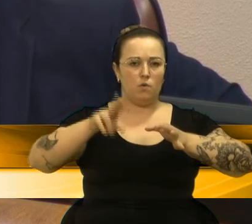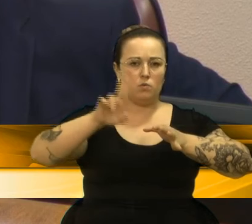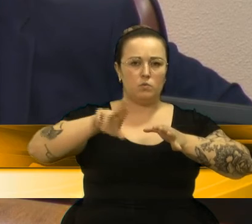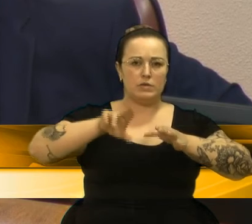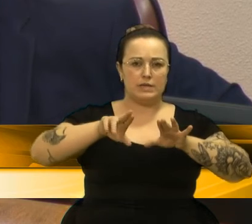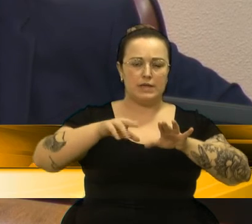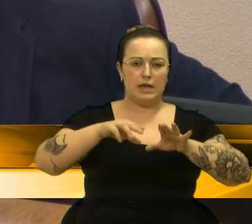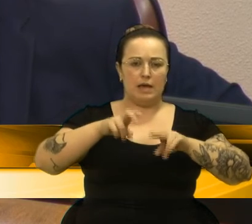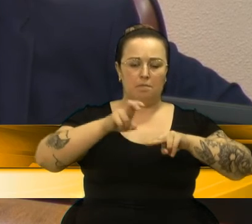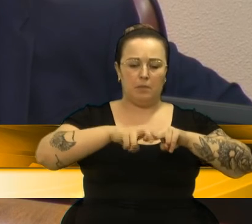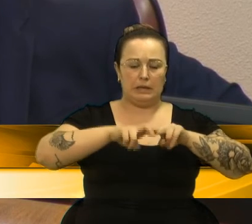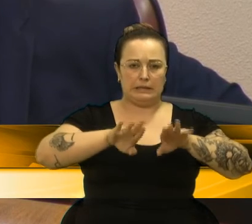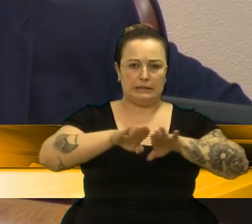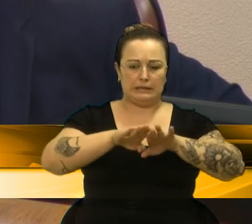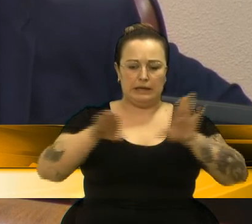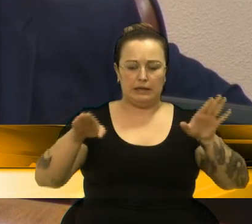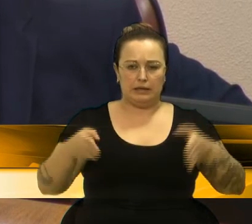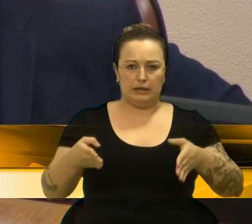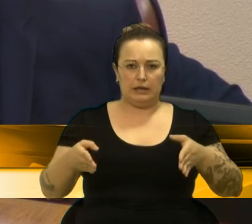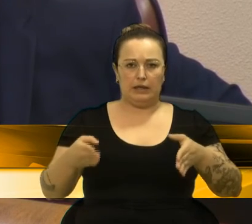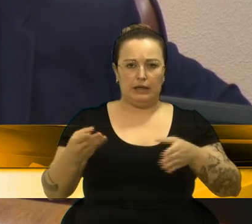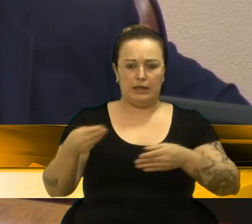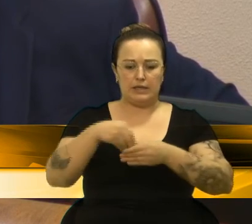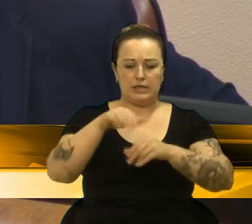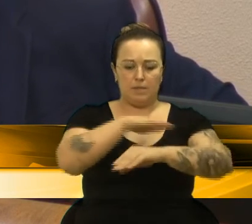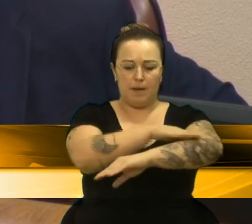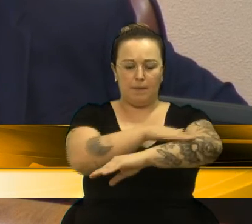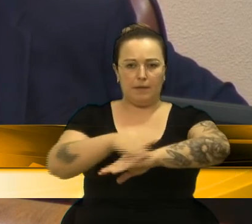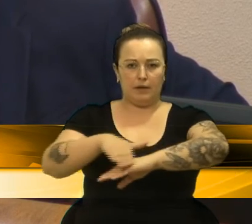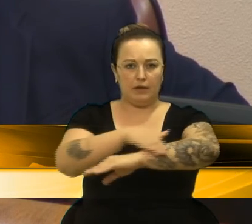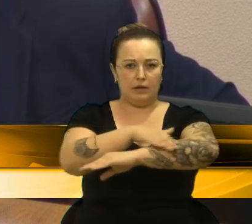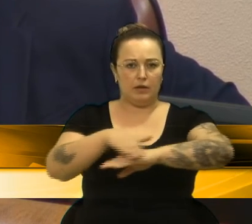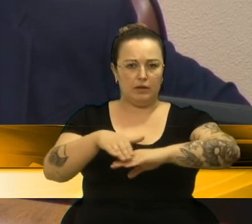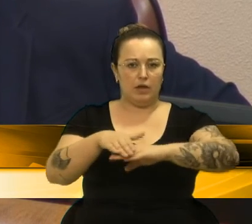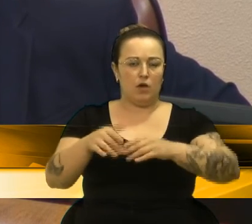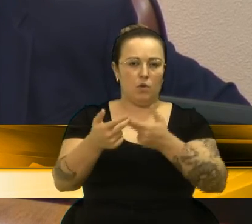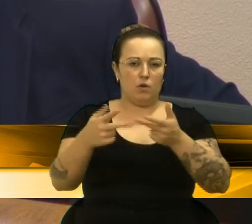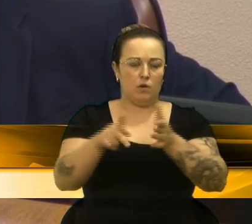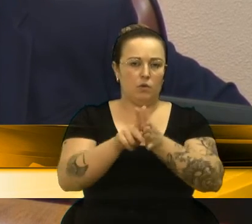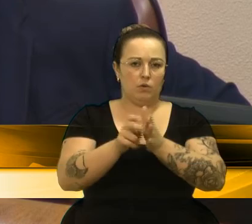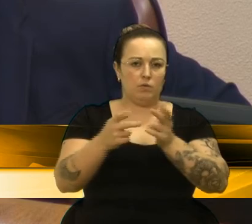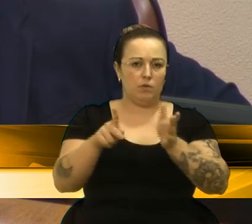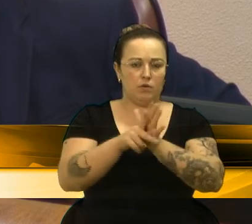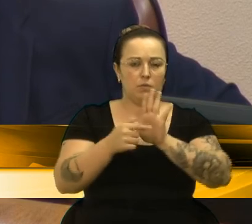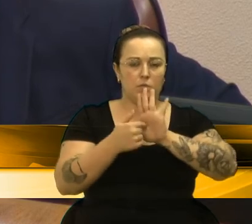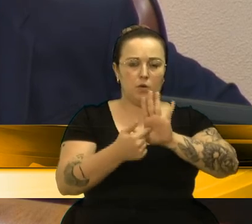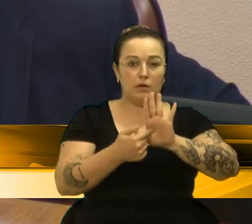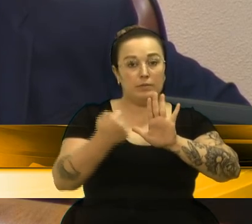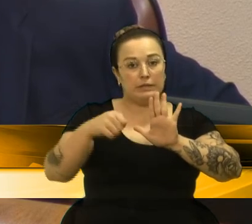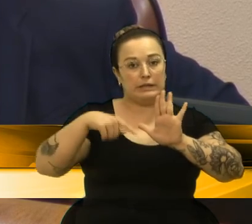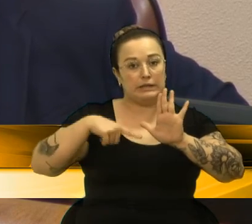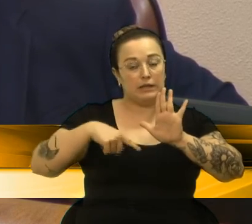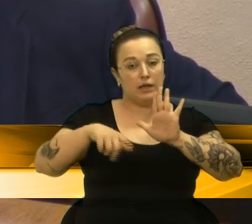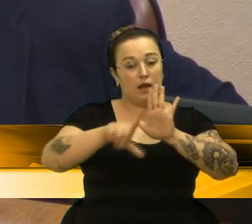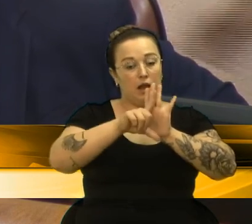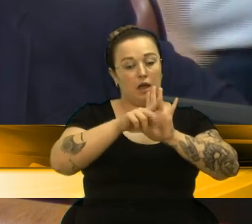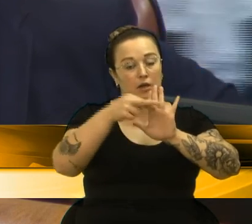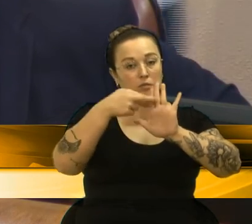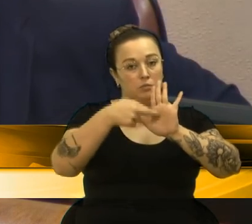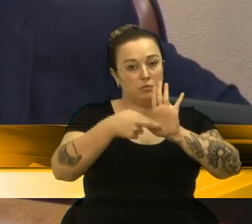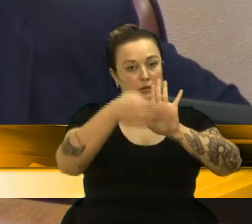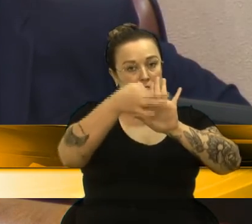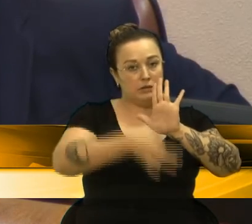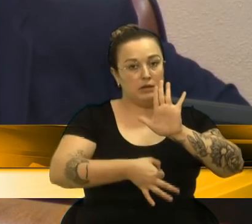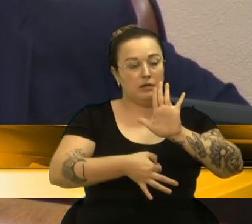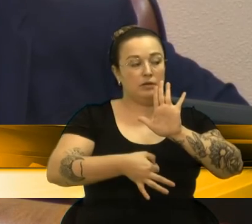quaisquer objetos ou mercadorias sobre o passeio público ou qualquer que seja a finalidade, excetuando-se os casos regulados por legislação específica, desde que previamente